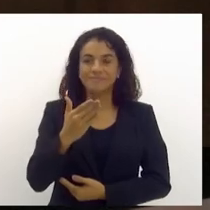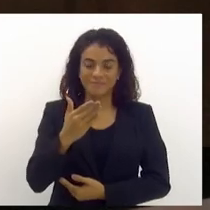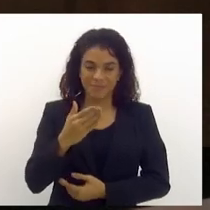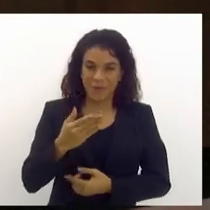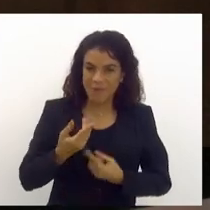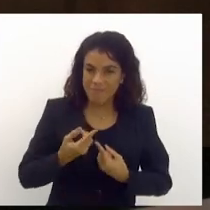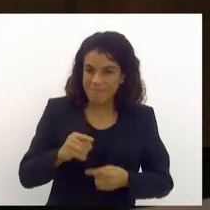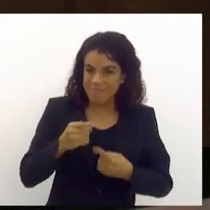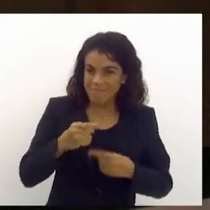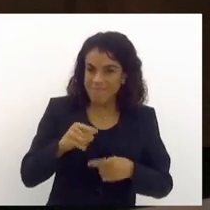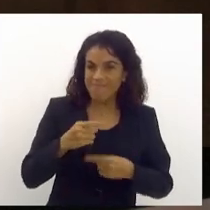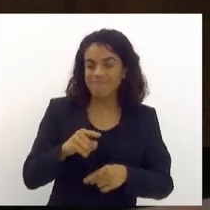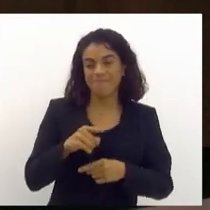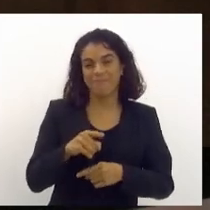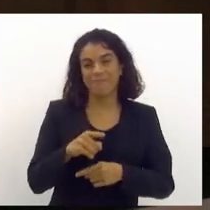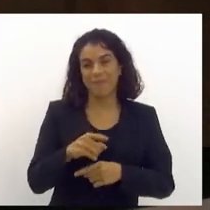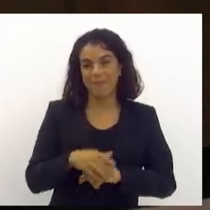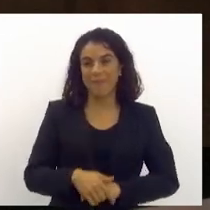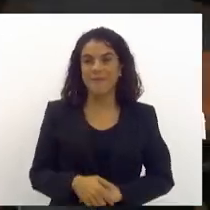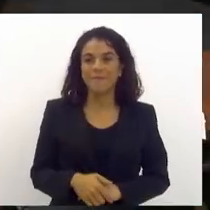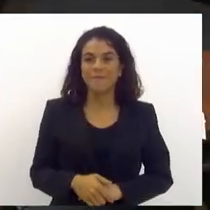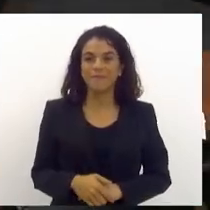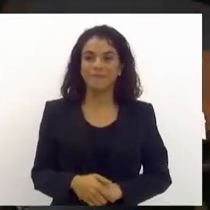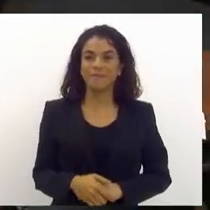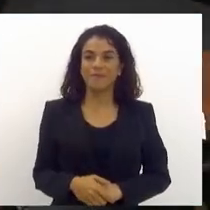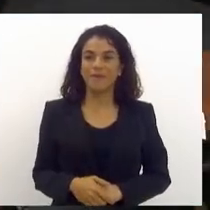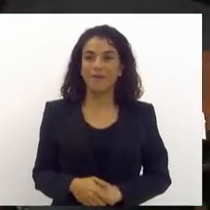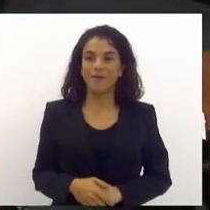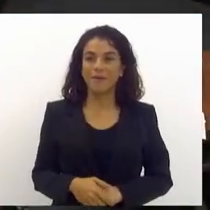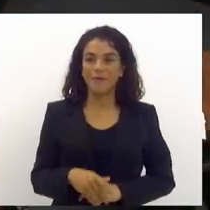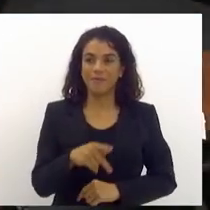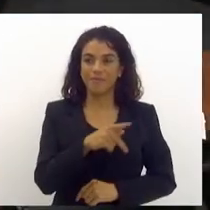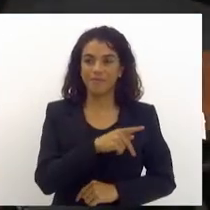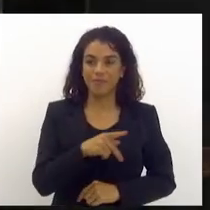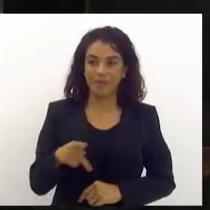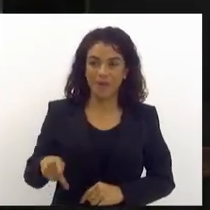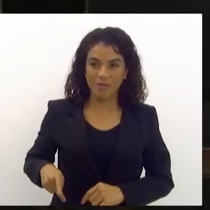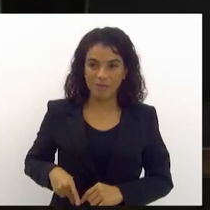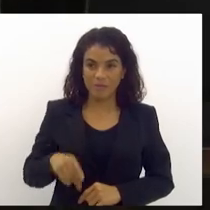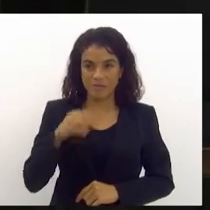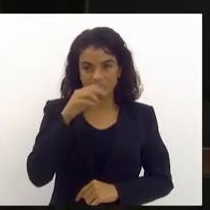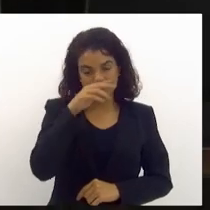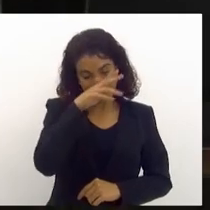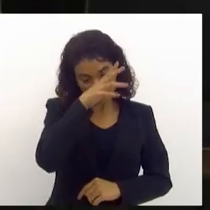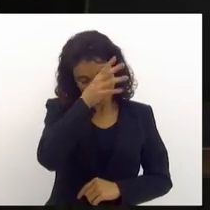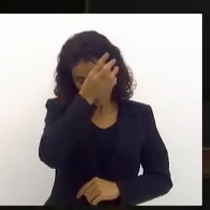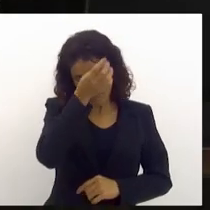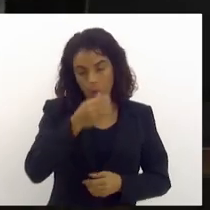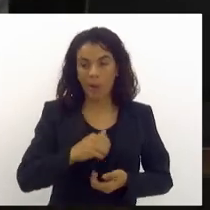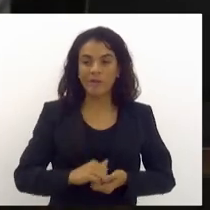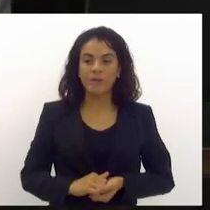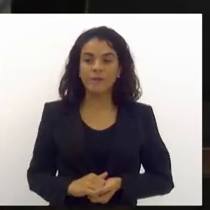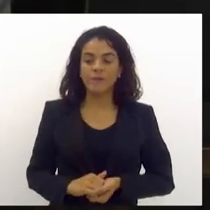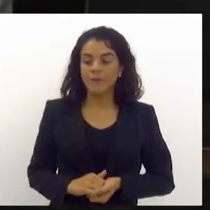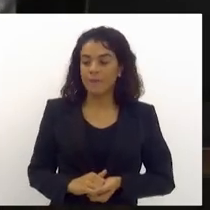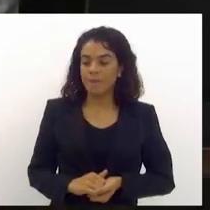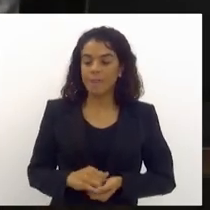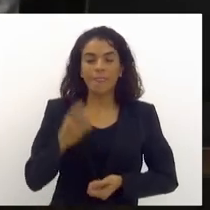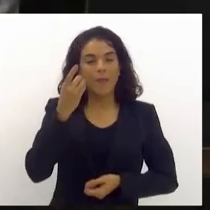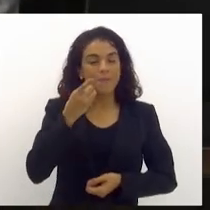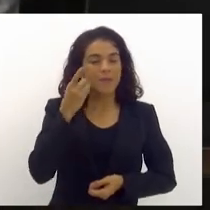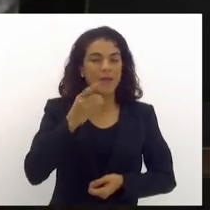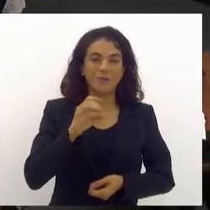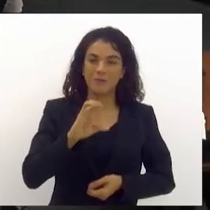provocação da indicação legislativa. Senhor presidente. Deputado, obrigado, Tia Ju, pelas palavras. Muito obrigado. Deputado